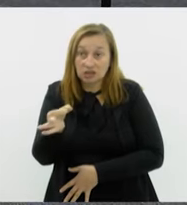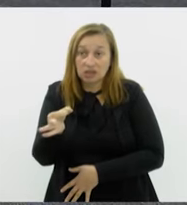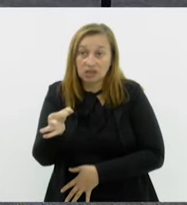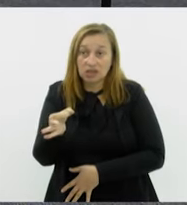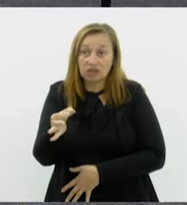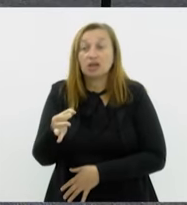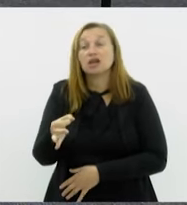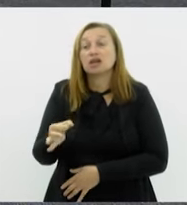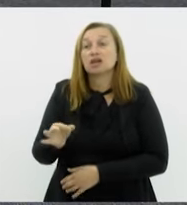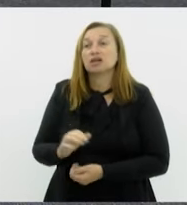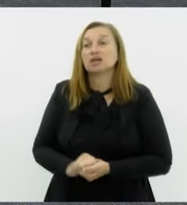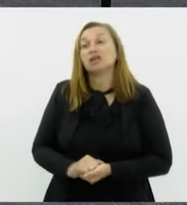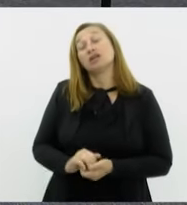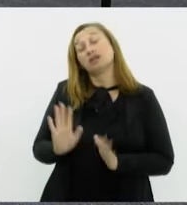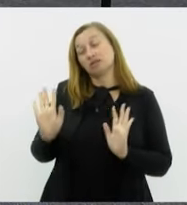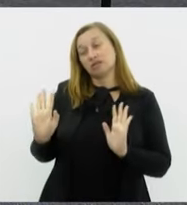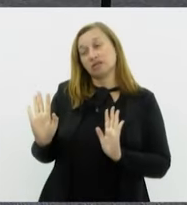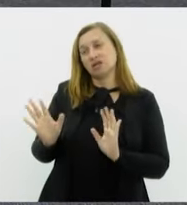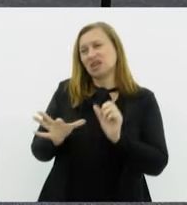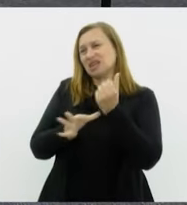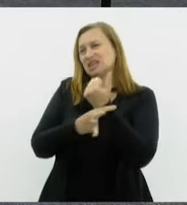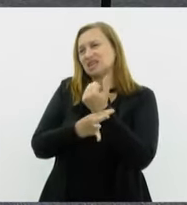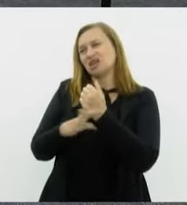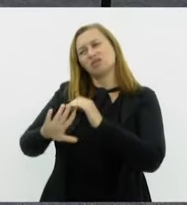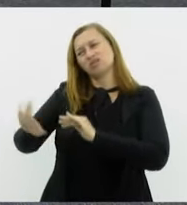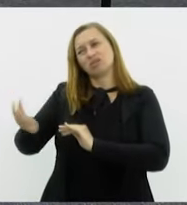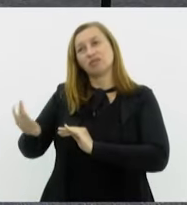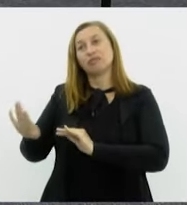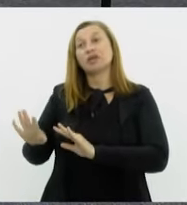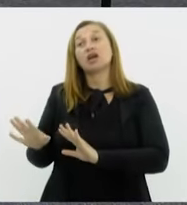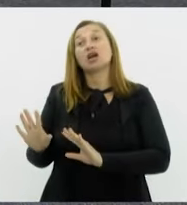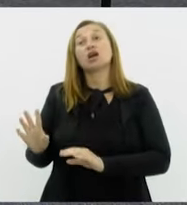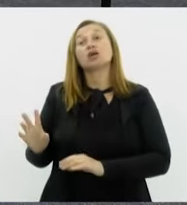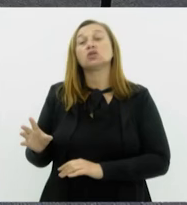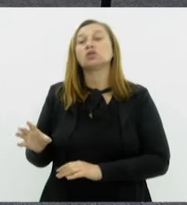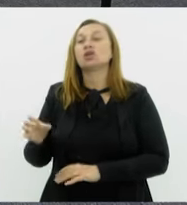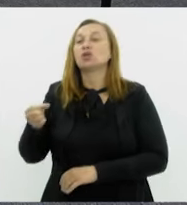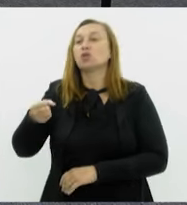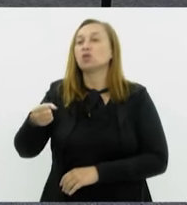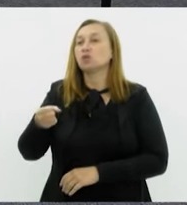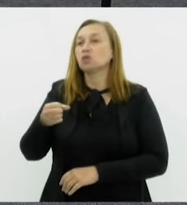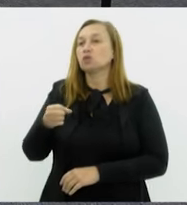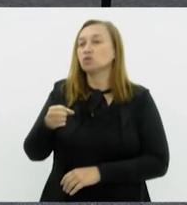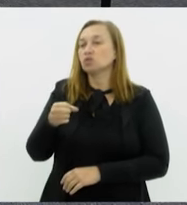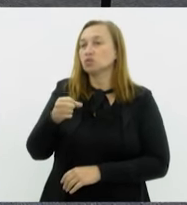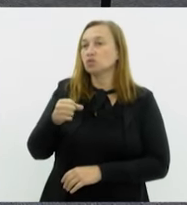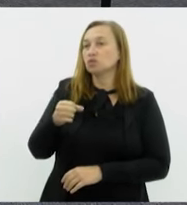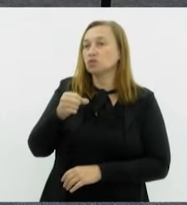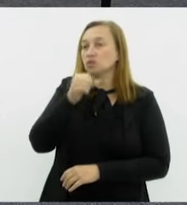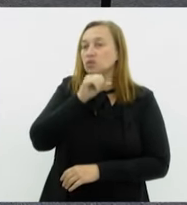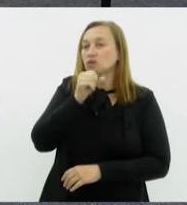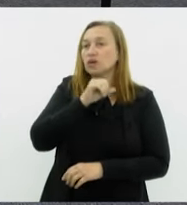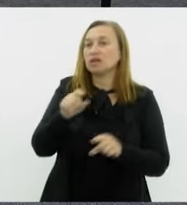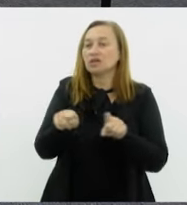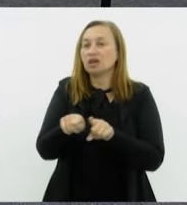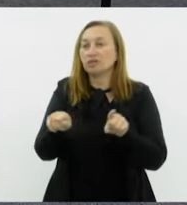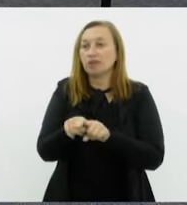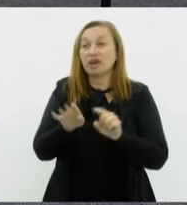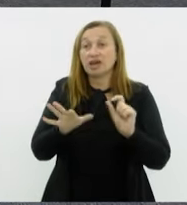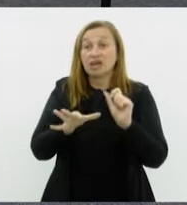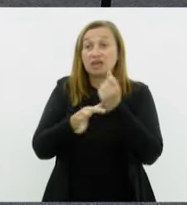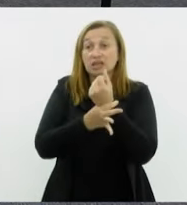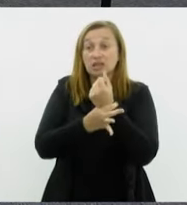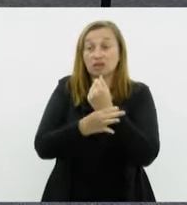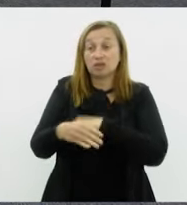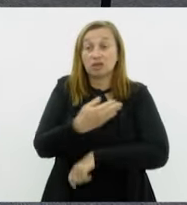Né, esse é os antigos e já tem um terceiro plano, que é o da segurança pública. Esses vão